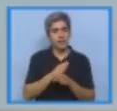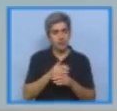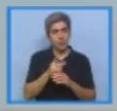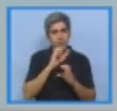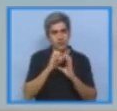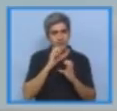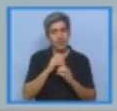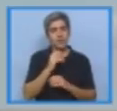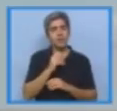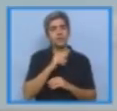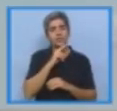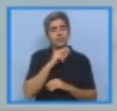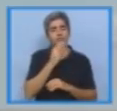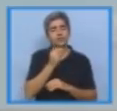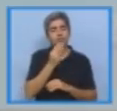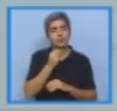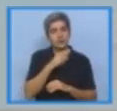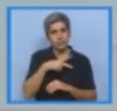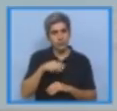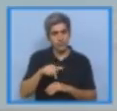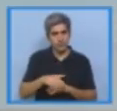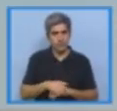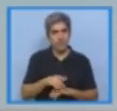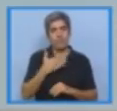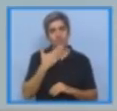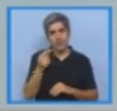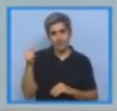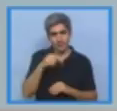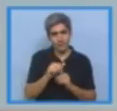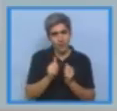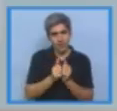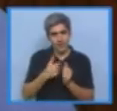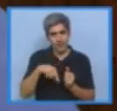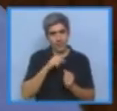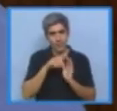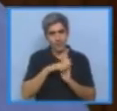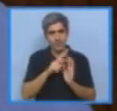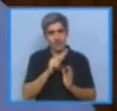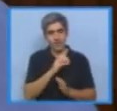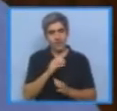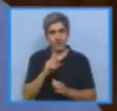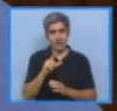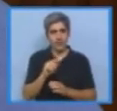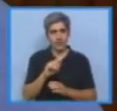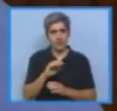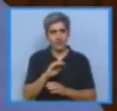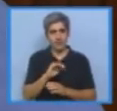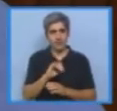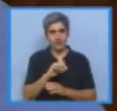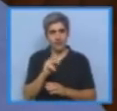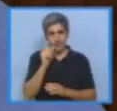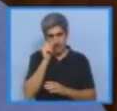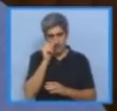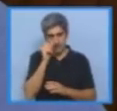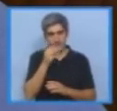em Portugal. Muito boa tarde. Obrigado por estar aqui na nossa companhia do programa Eclésia. Falar do ponto SJ é